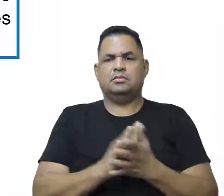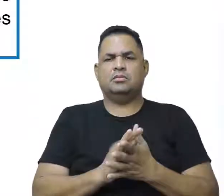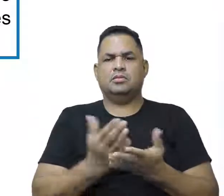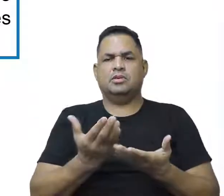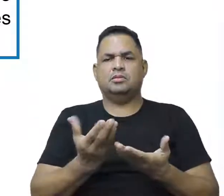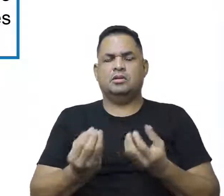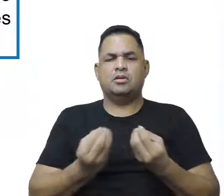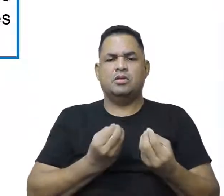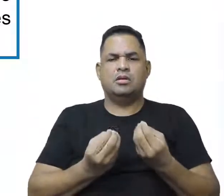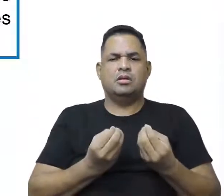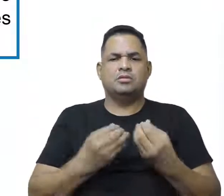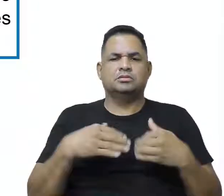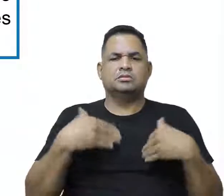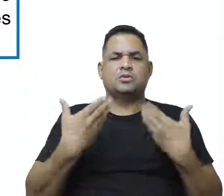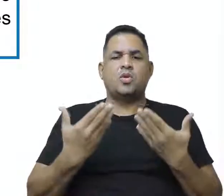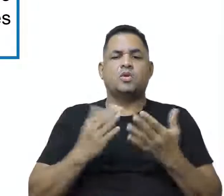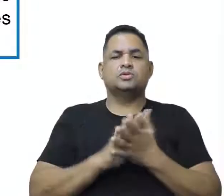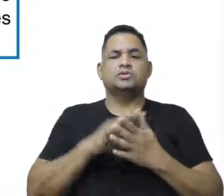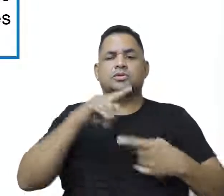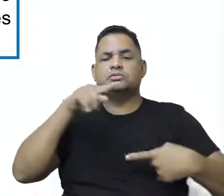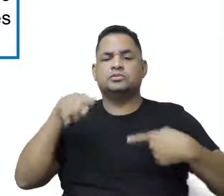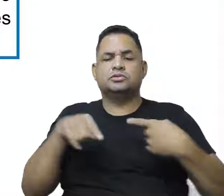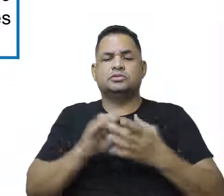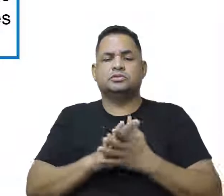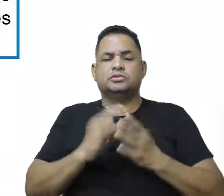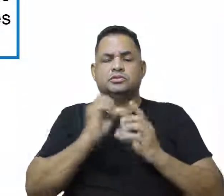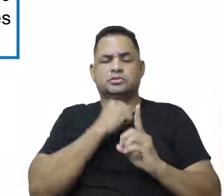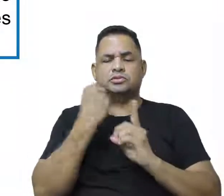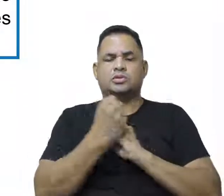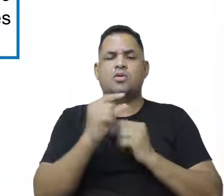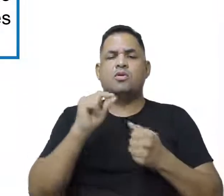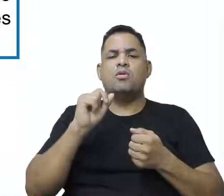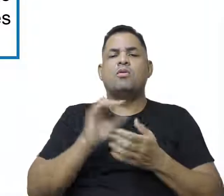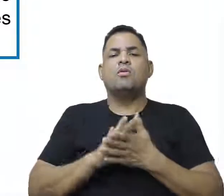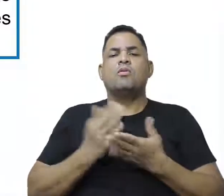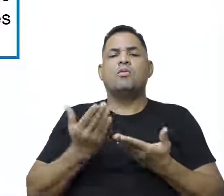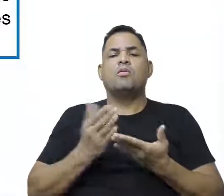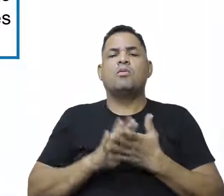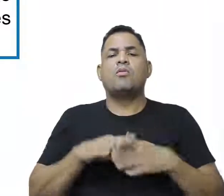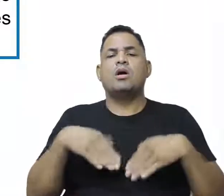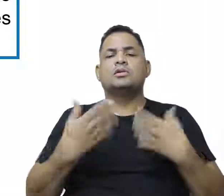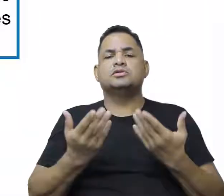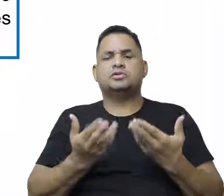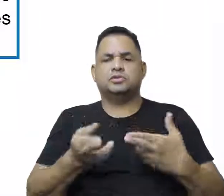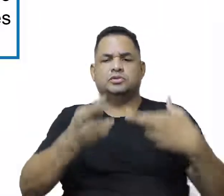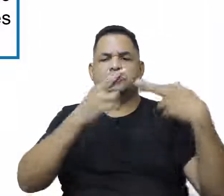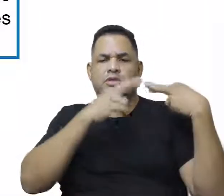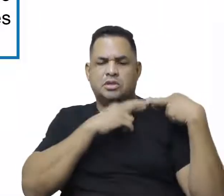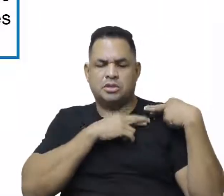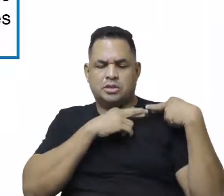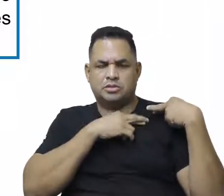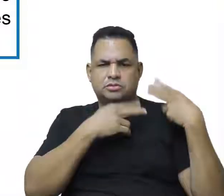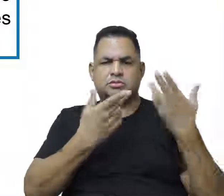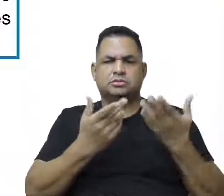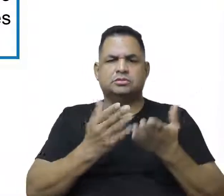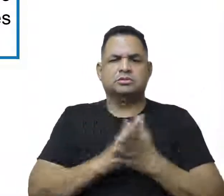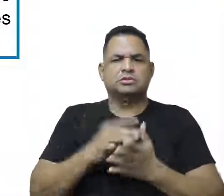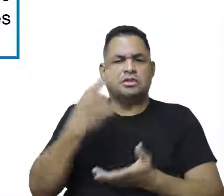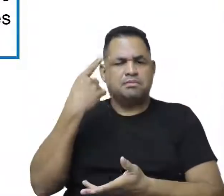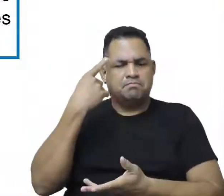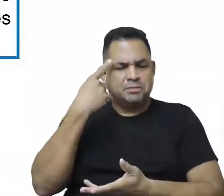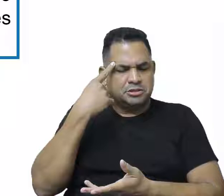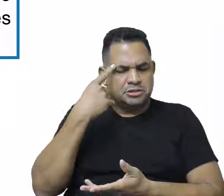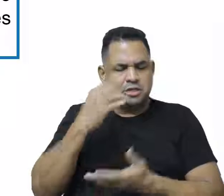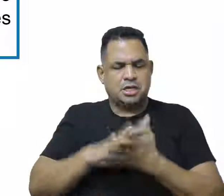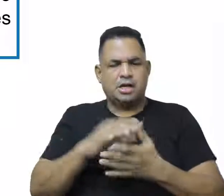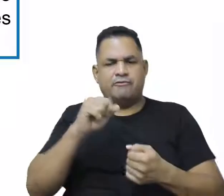se comporta, qual é o seu papel social, o que foi atribuído para você pensar, para você